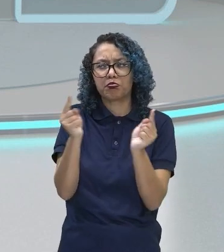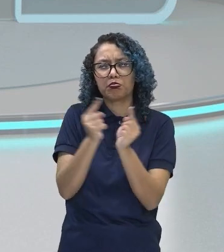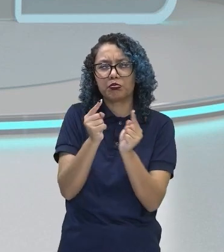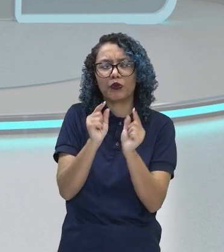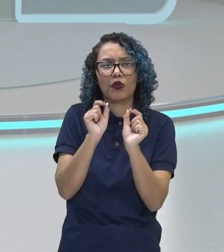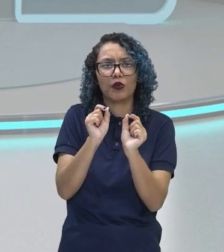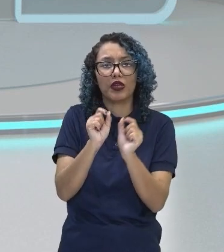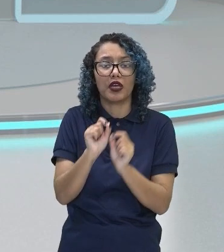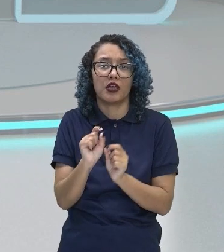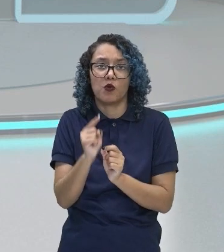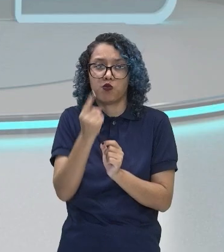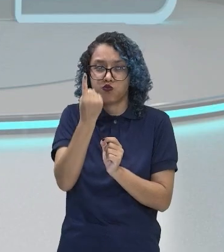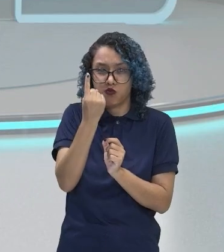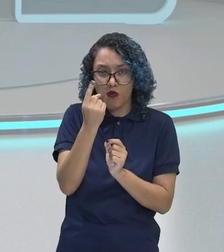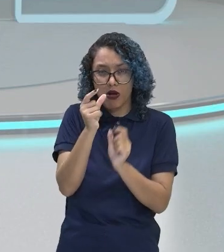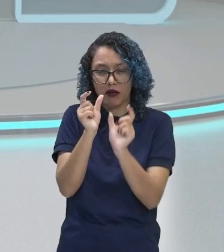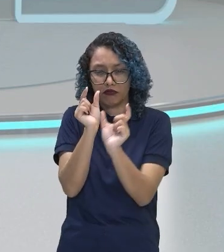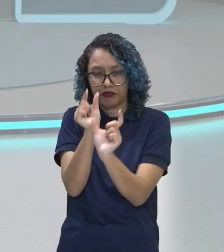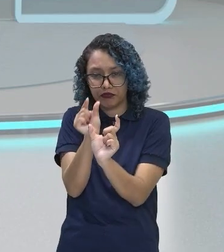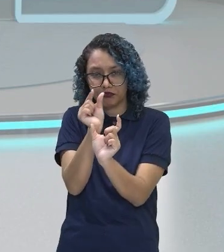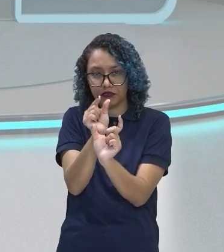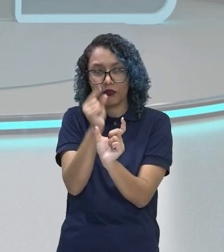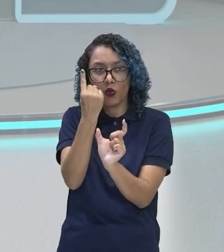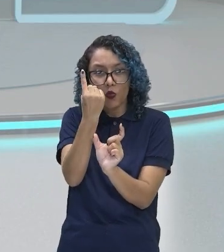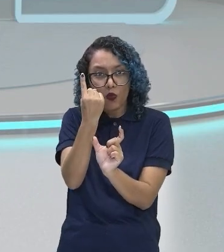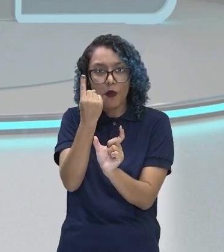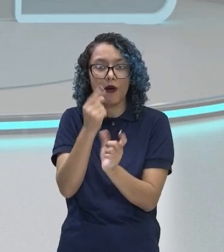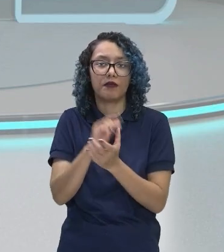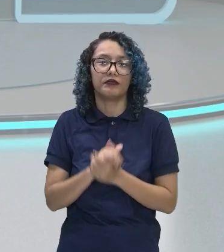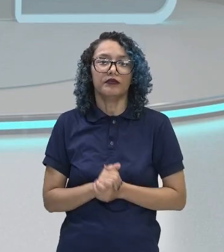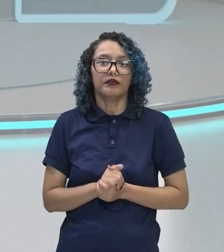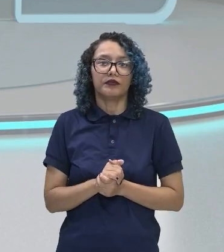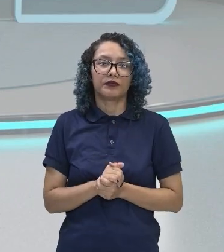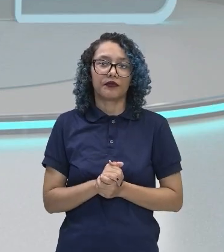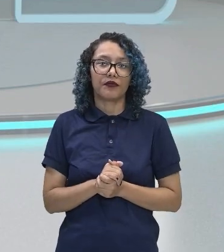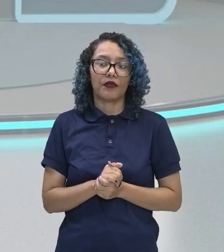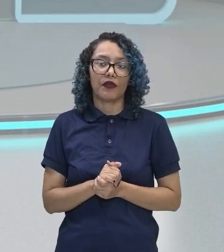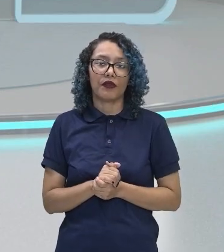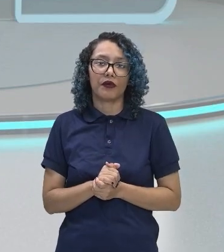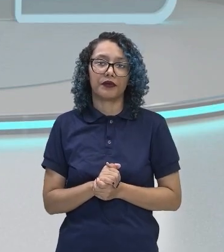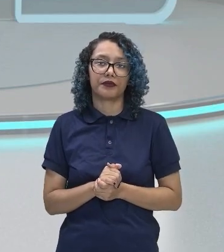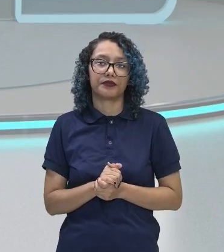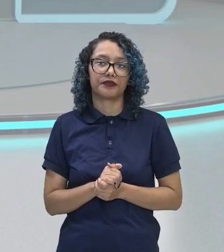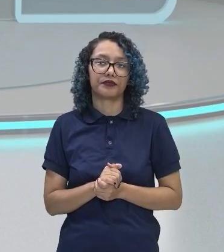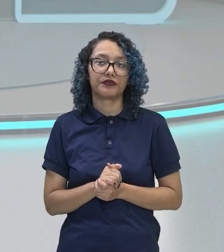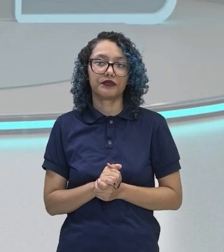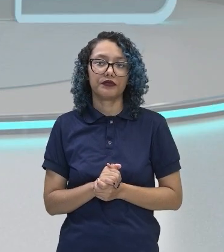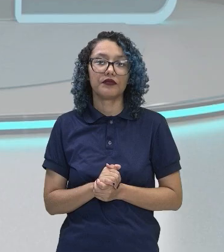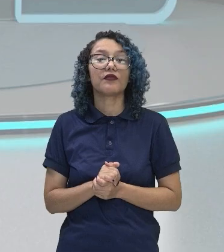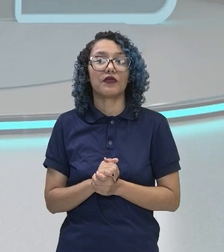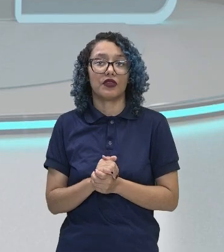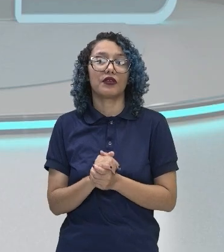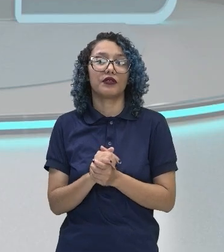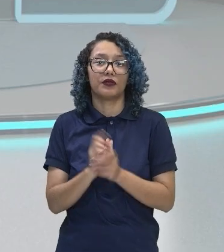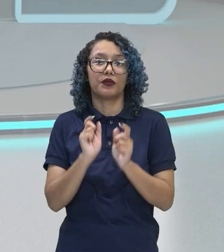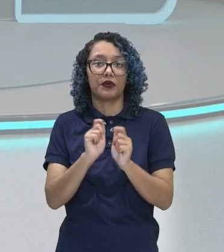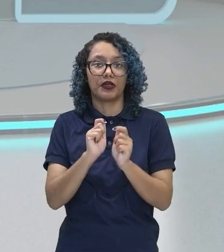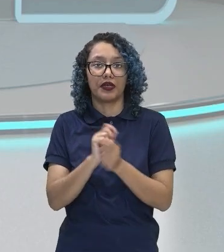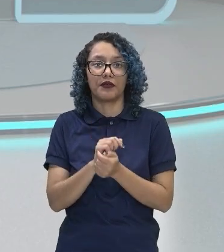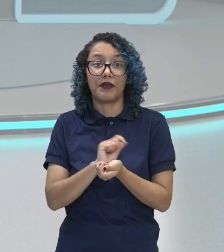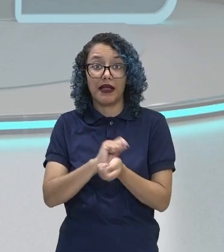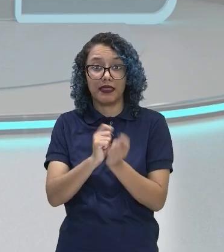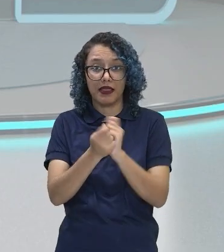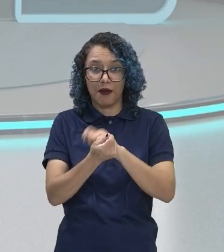com uma sílaba, via de regra que tem uma sílaba, tá certo? Esses adjetivos curtos, eu vou transformar ele na sua forma